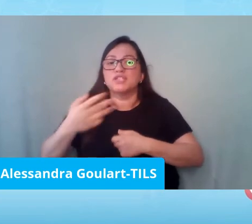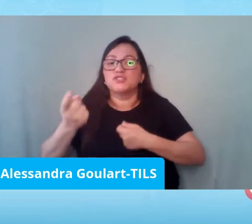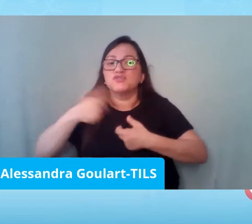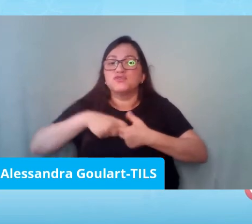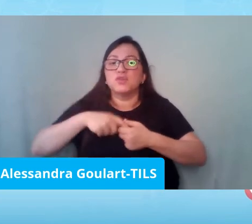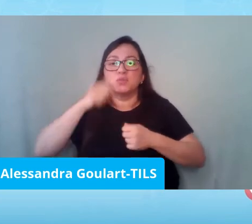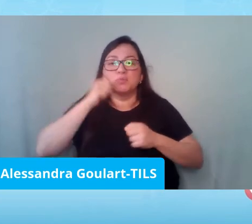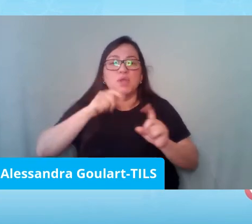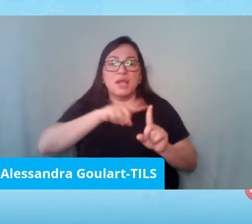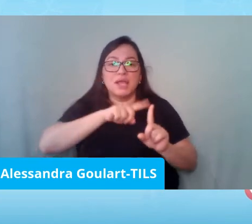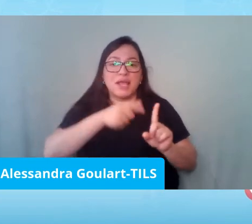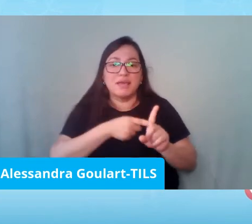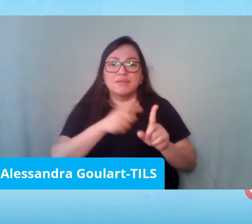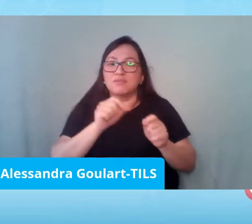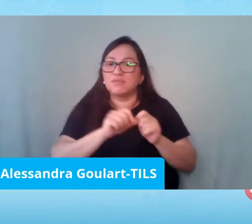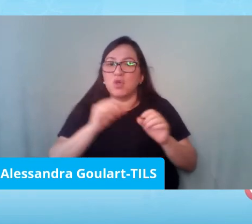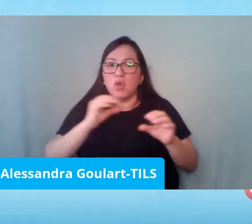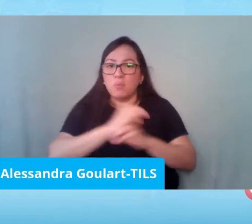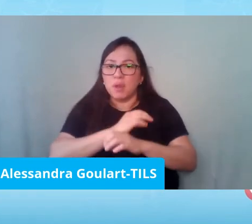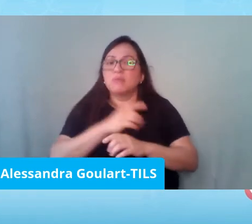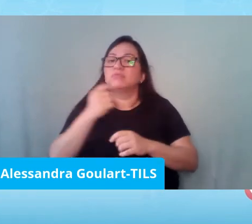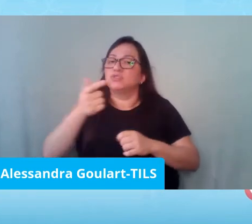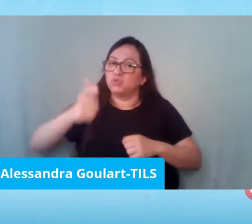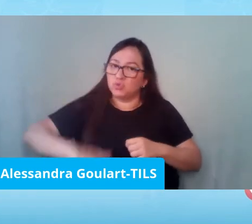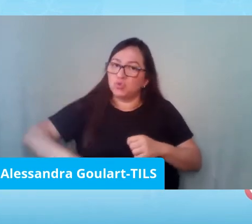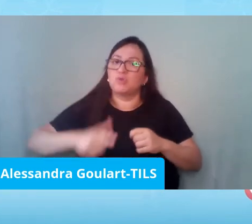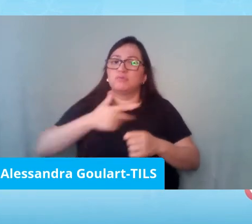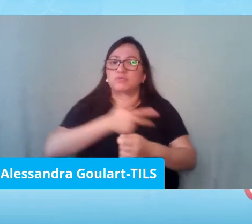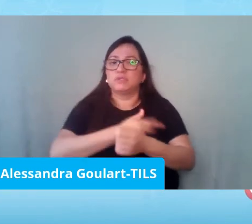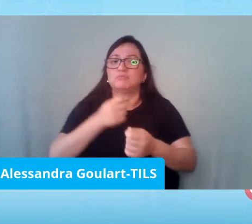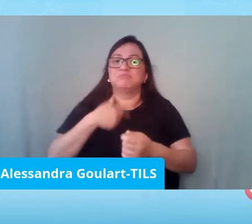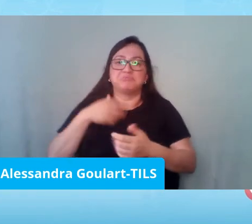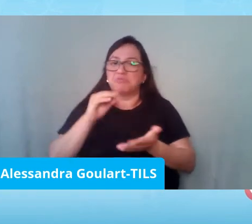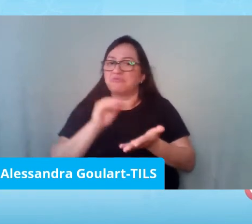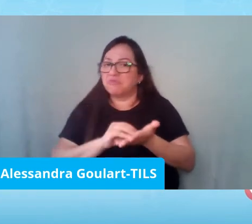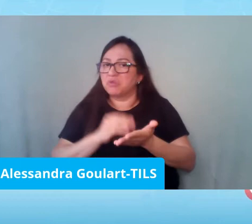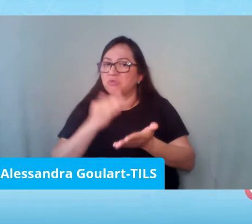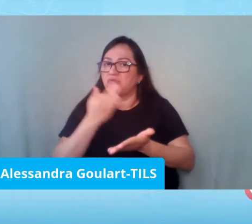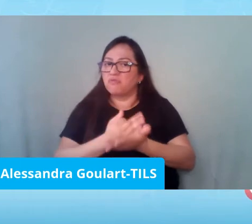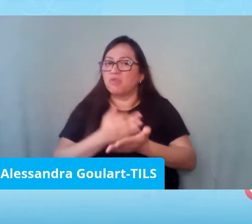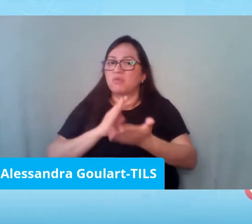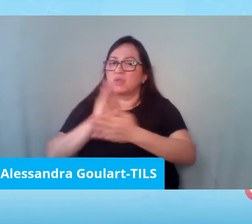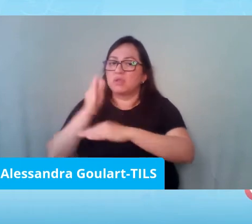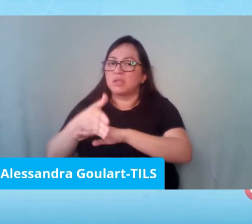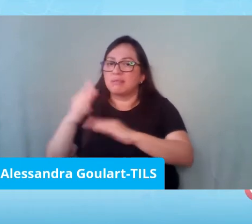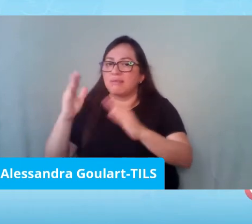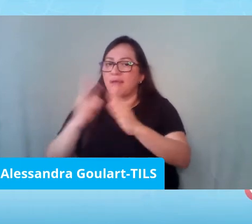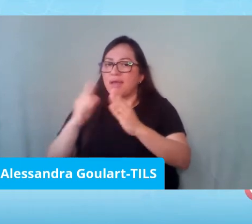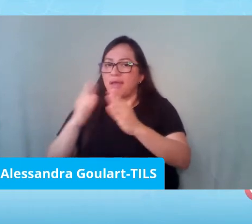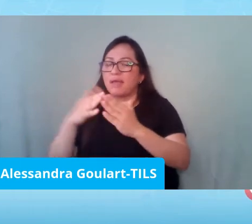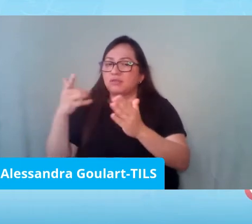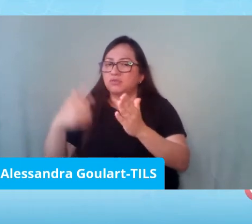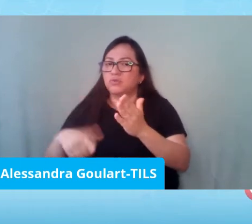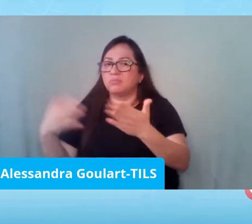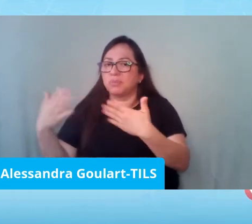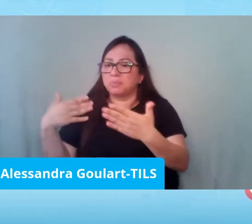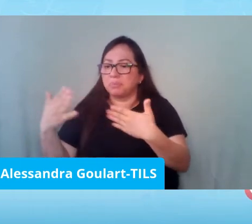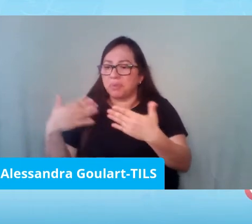que não, se ela por algum caso faltou, vai na casa dela, pergunta o que houve.